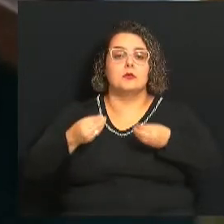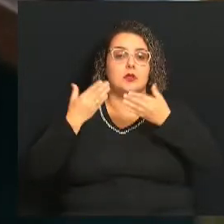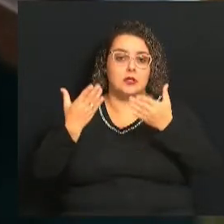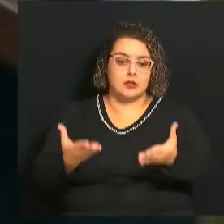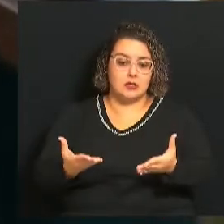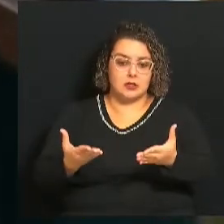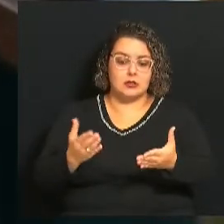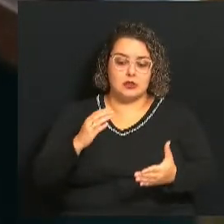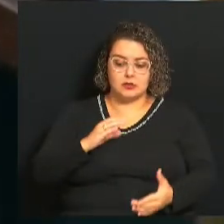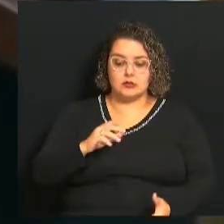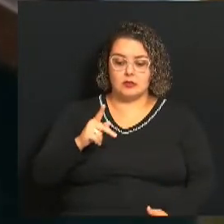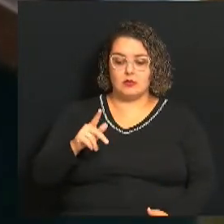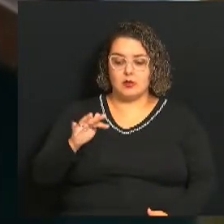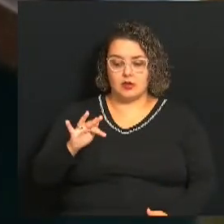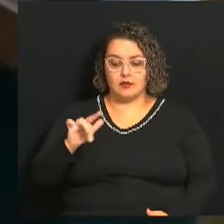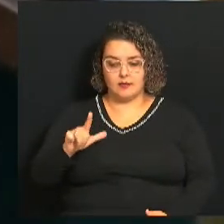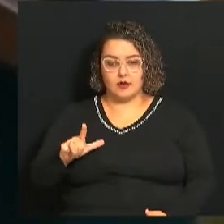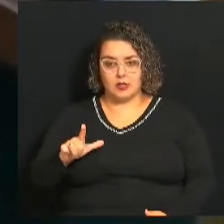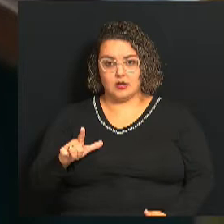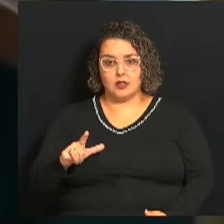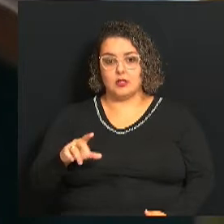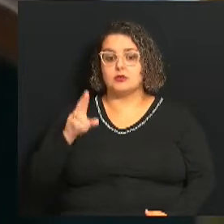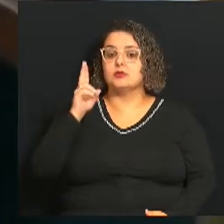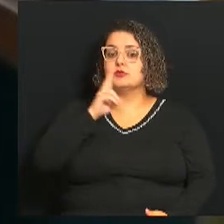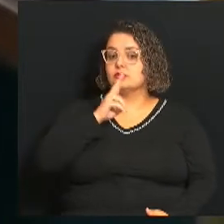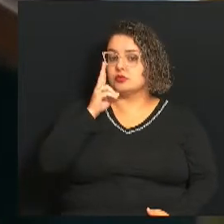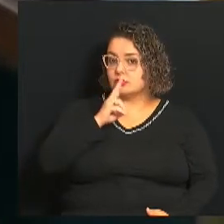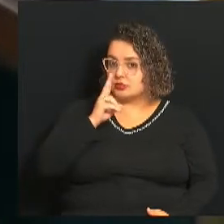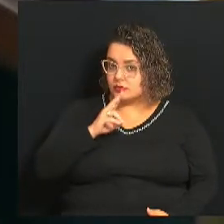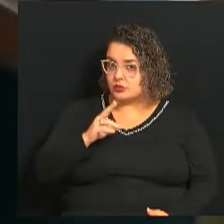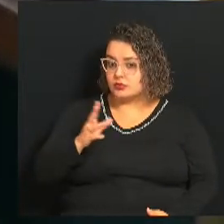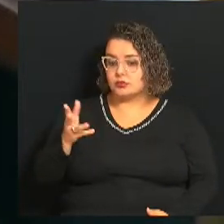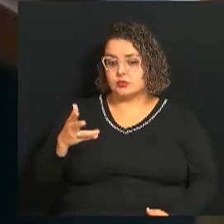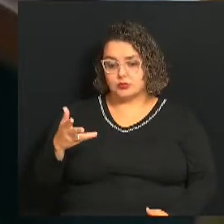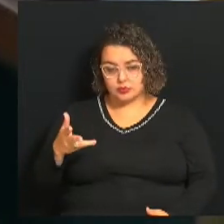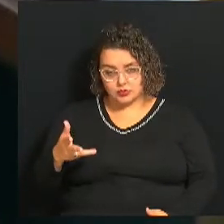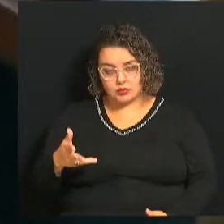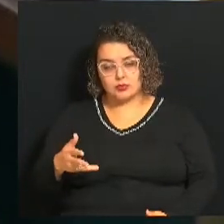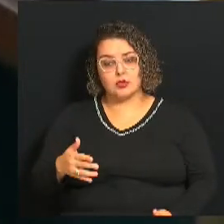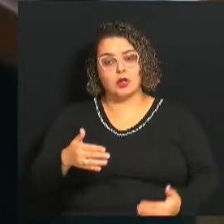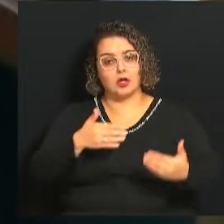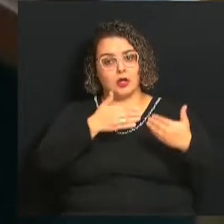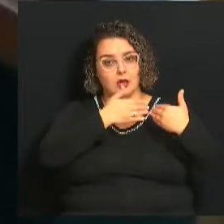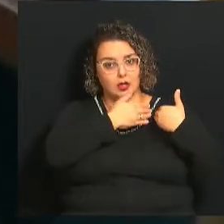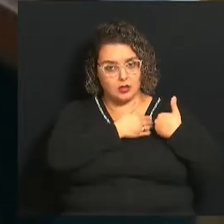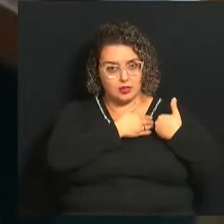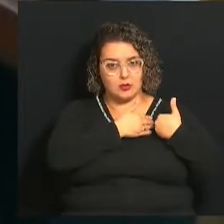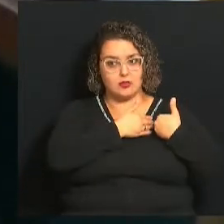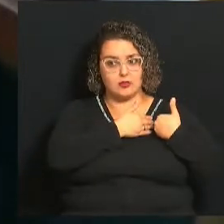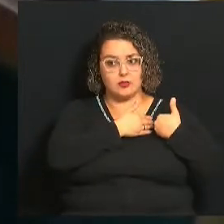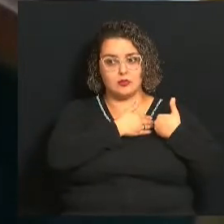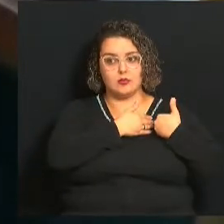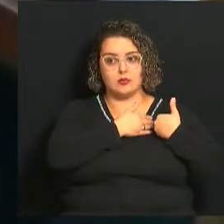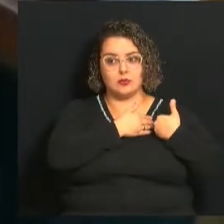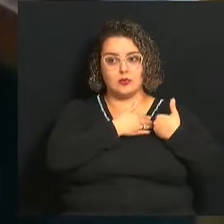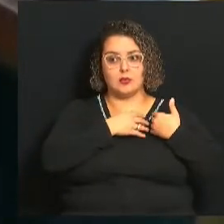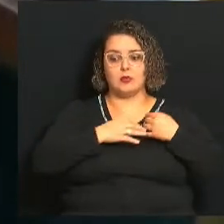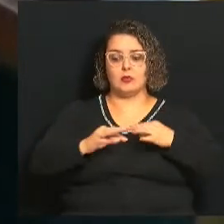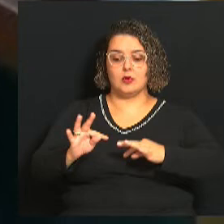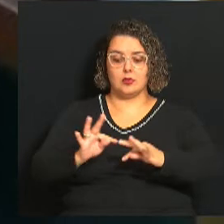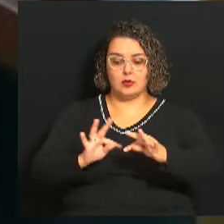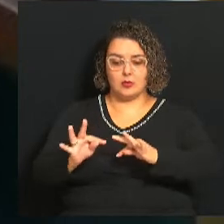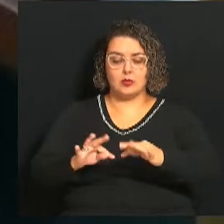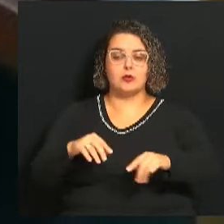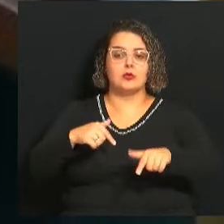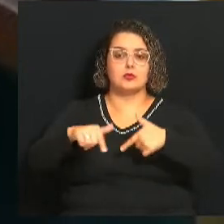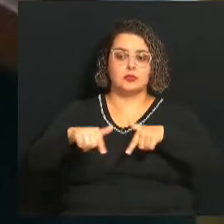CPFL em casos emergenciais e a responsabilidade pela condução técnica do